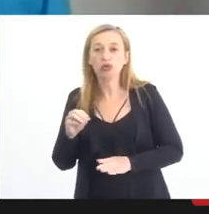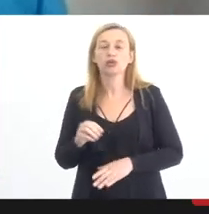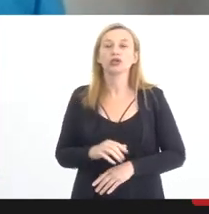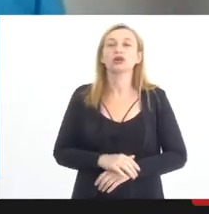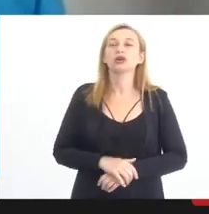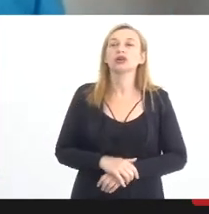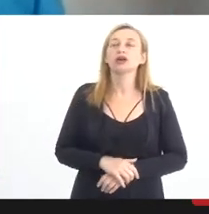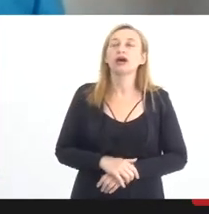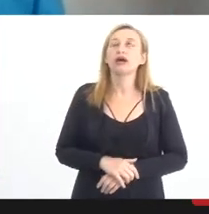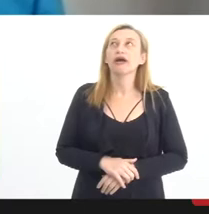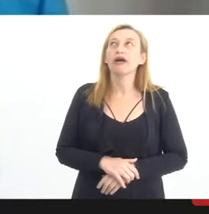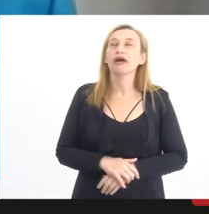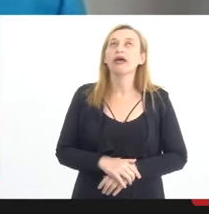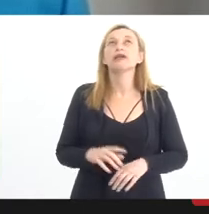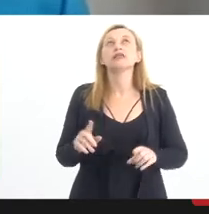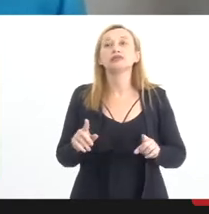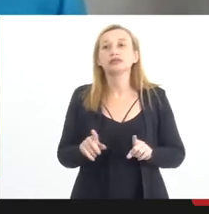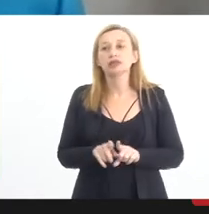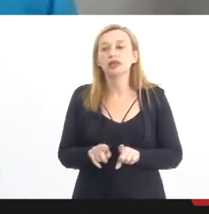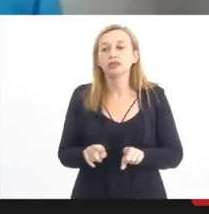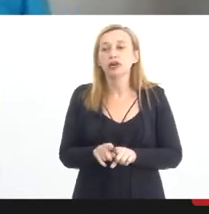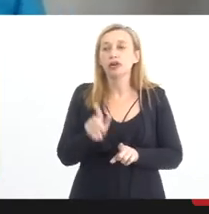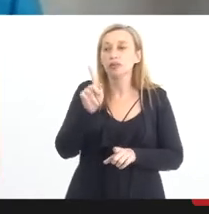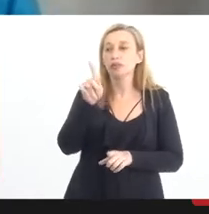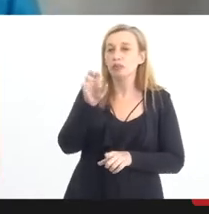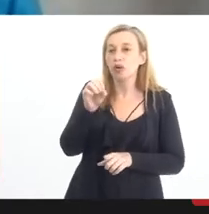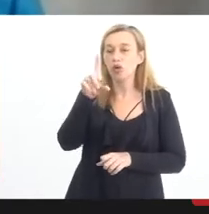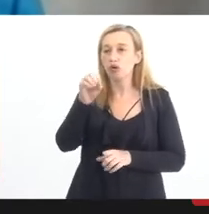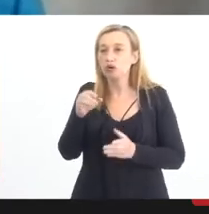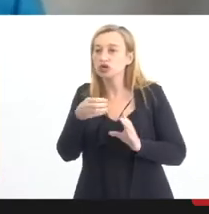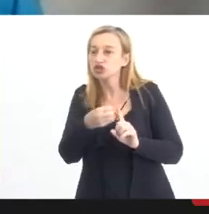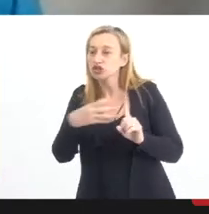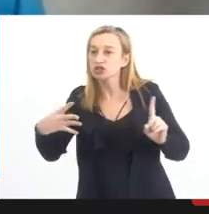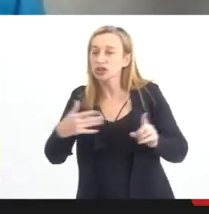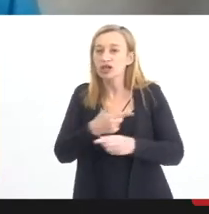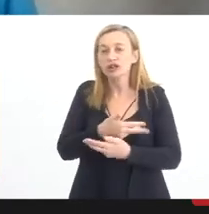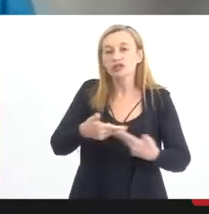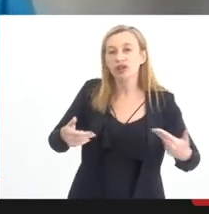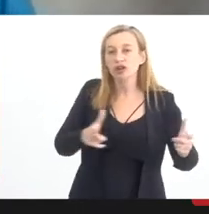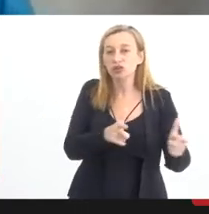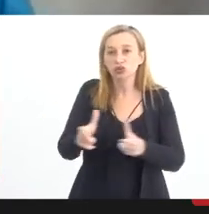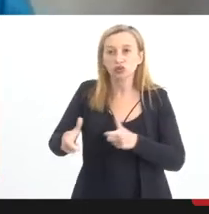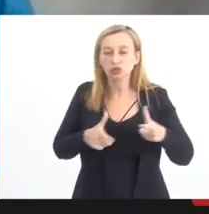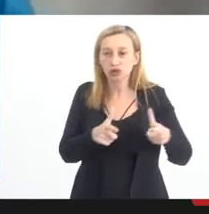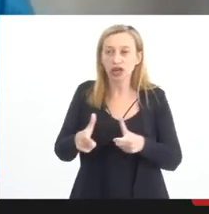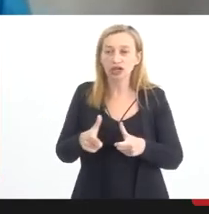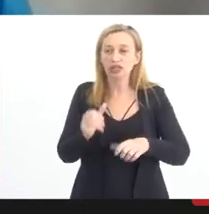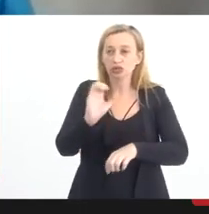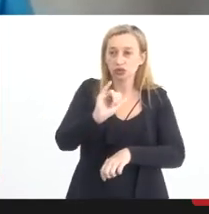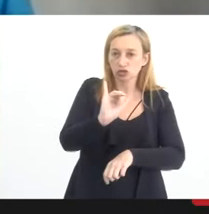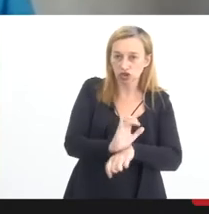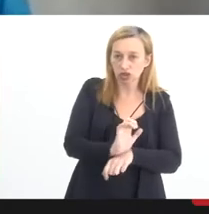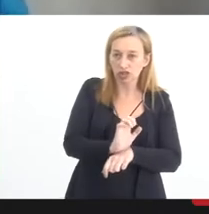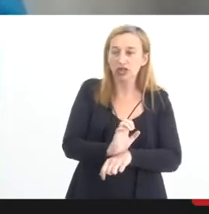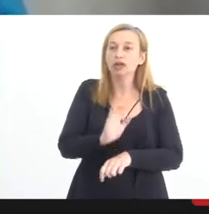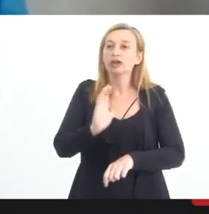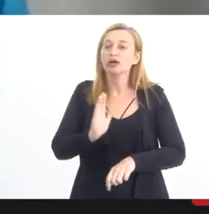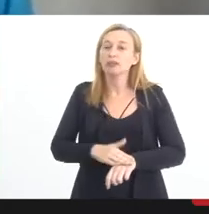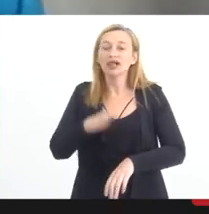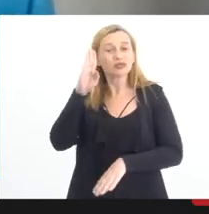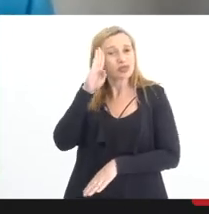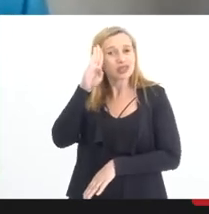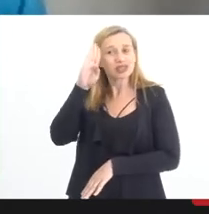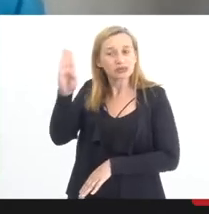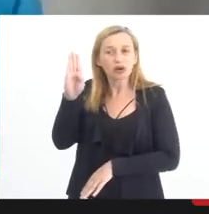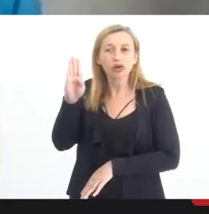carioca, estamos instalando polos de extensão em vários locais desse estado, mas a